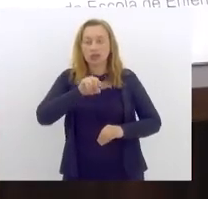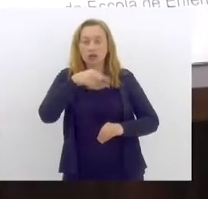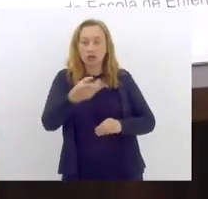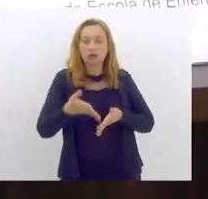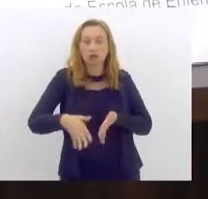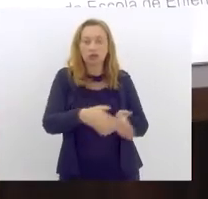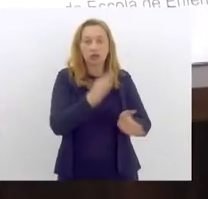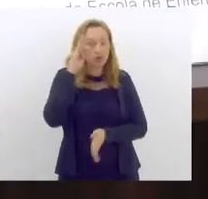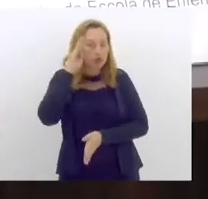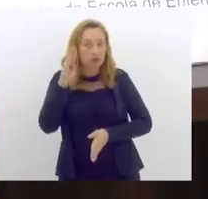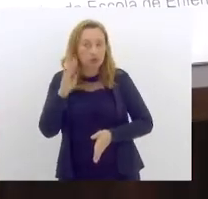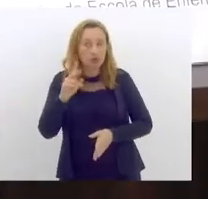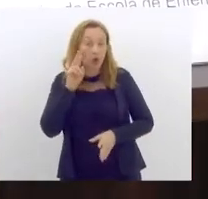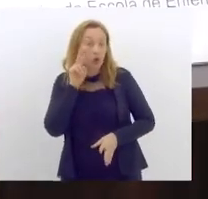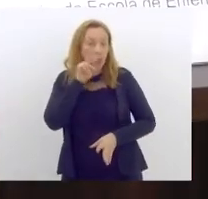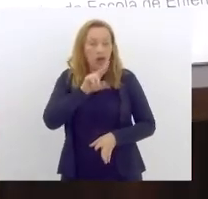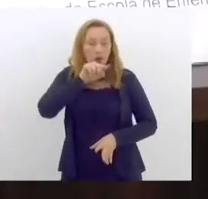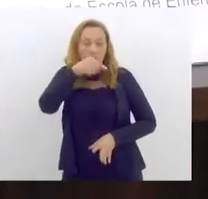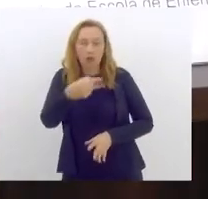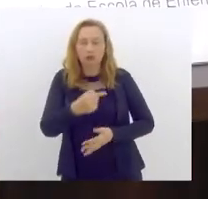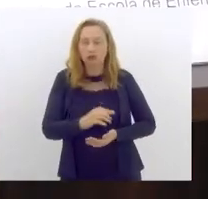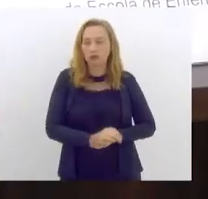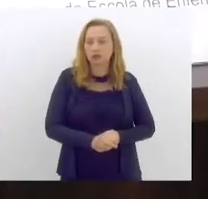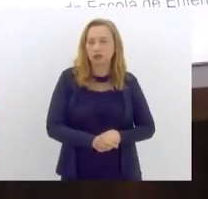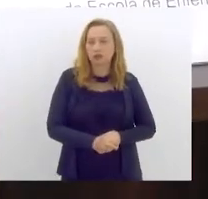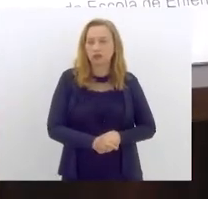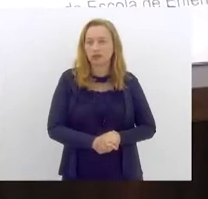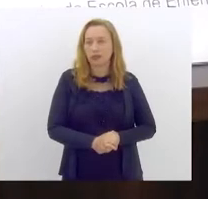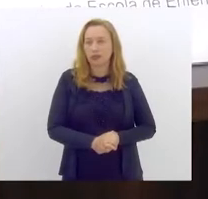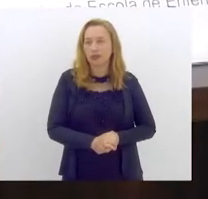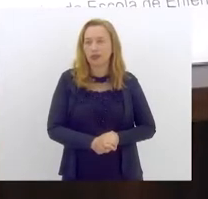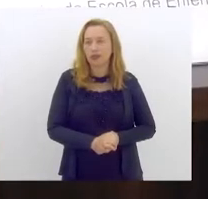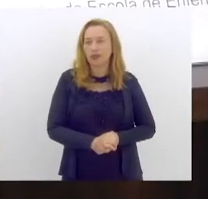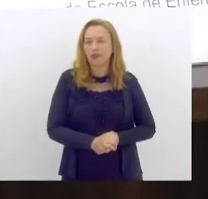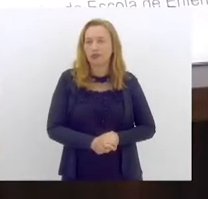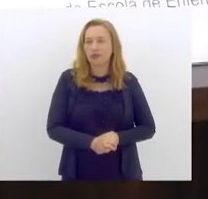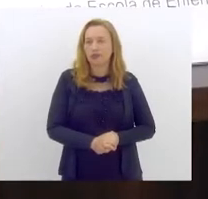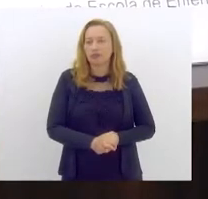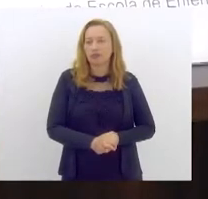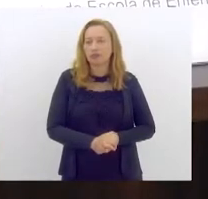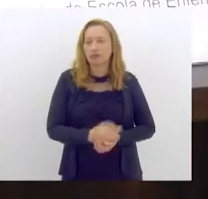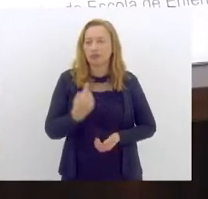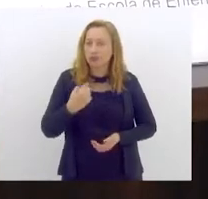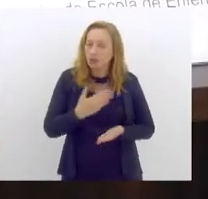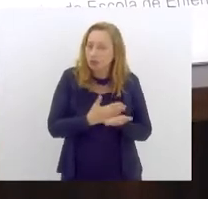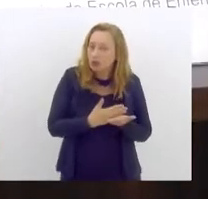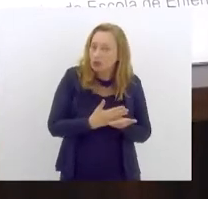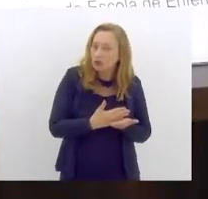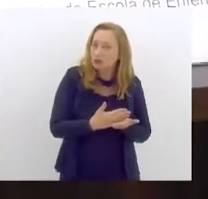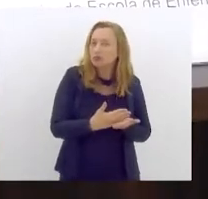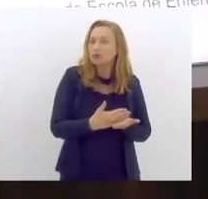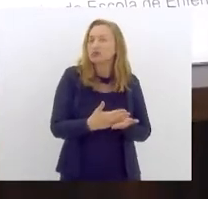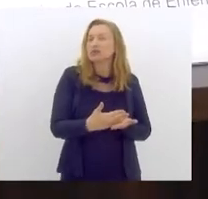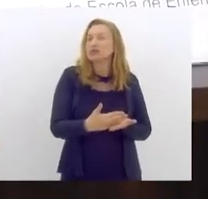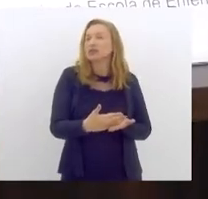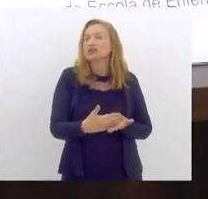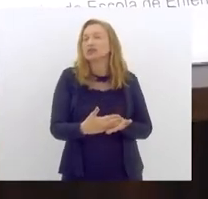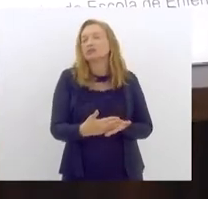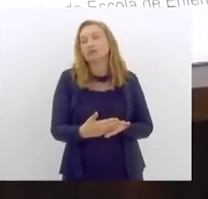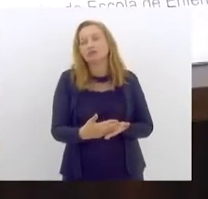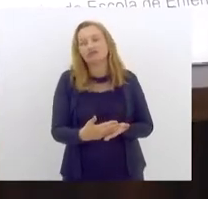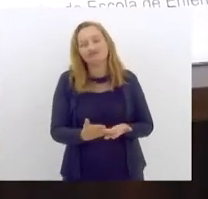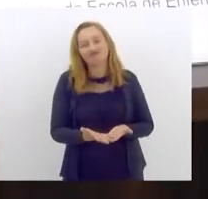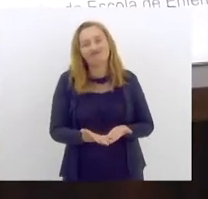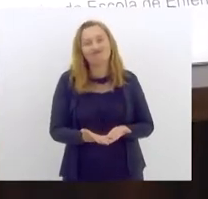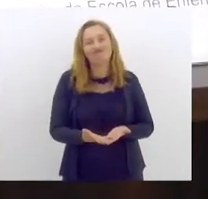tem agora um outro olhar sobre isso e eu fui no começo eu né ainda tentei